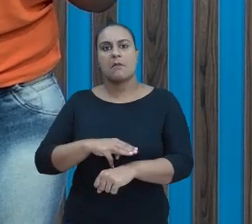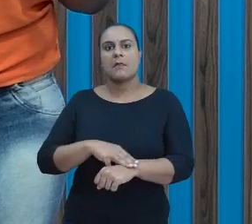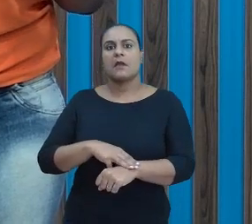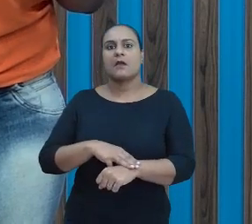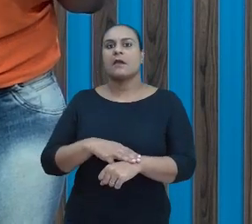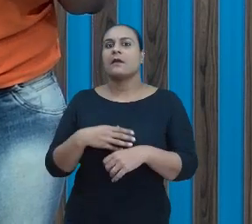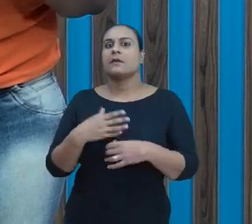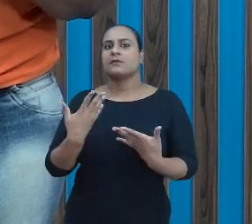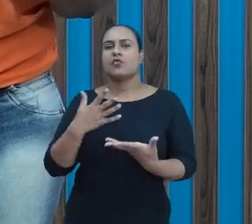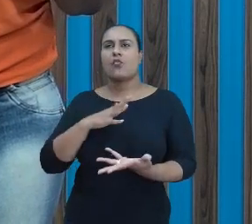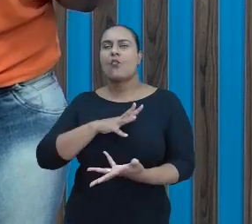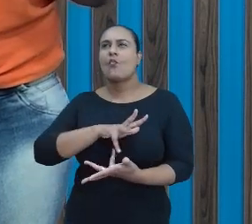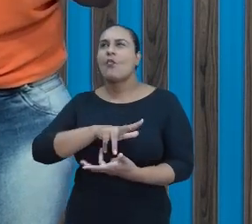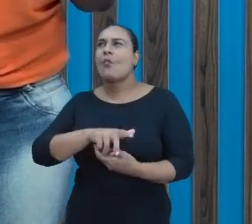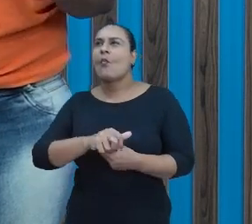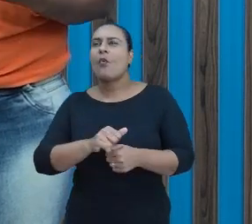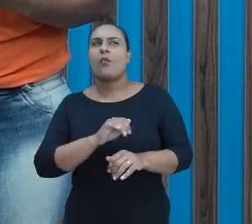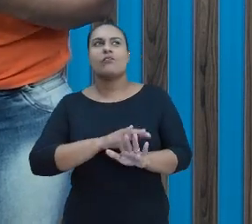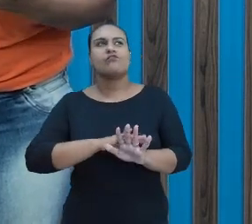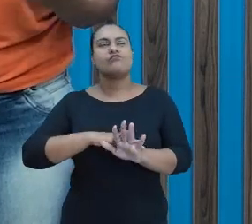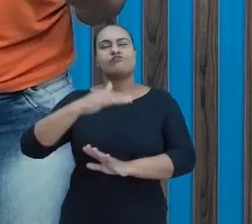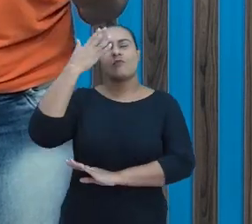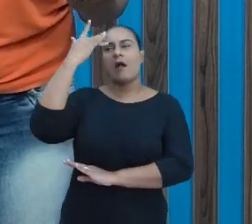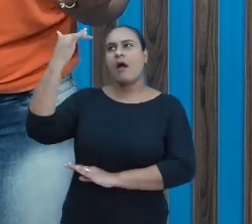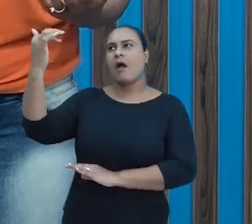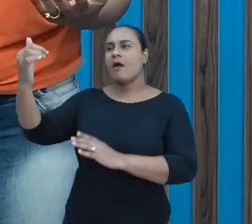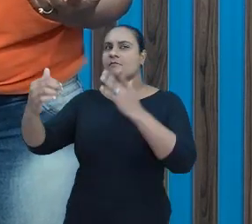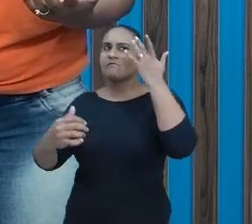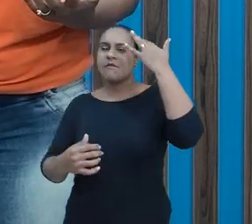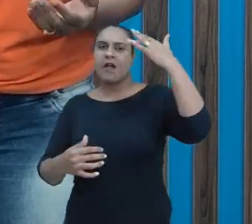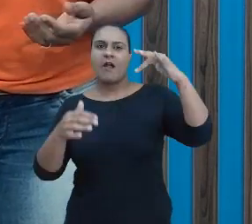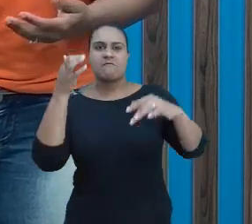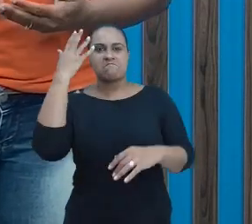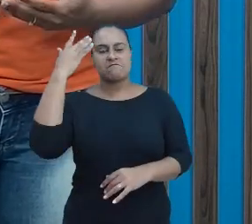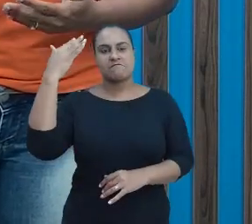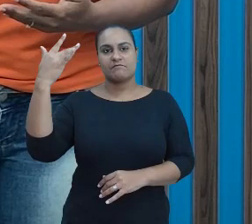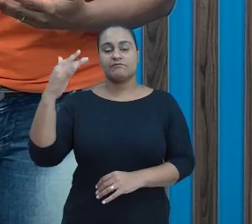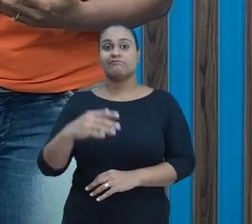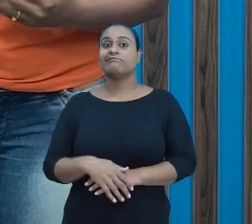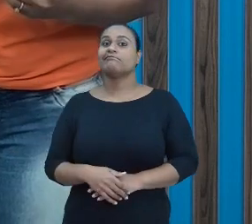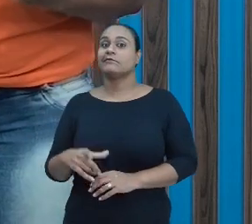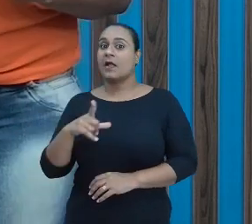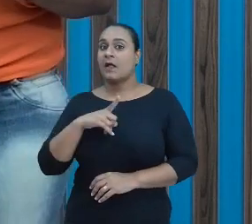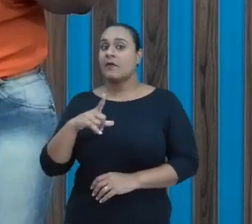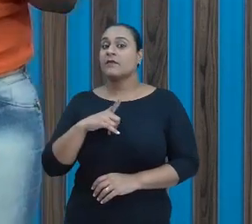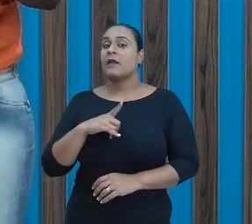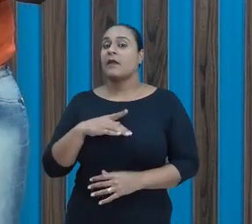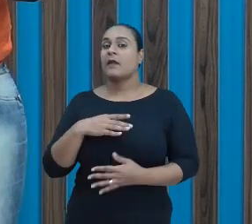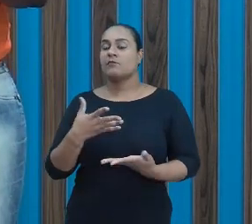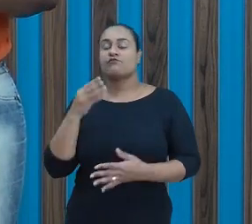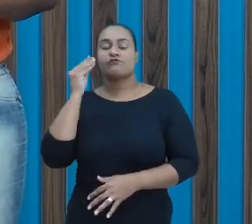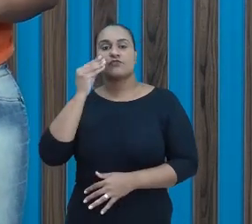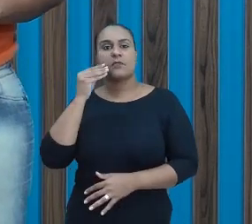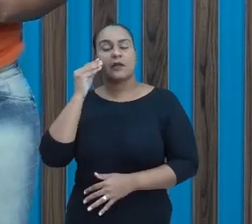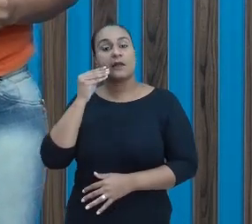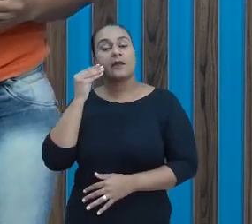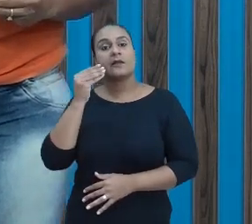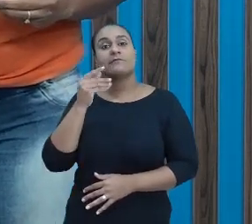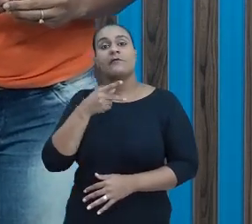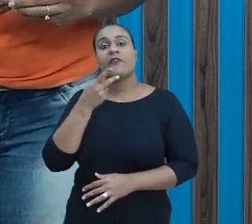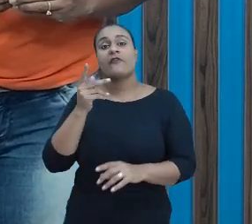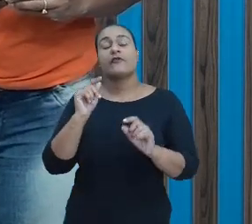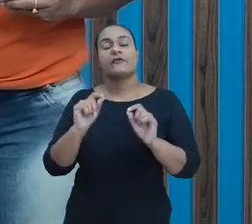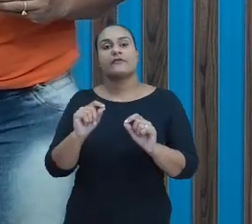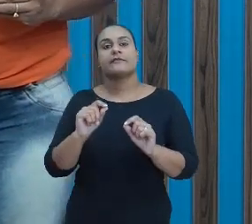no mundo faz de conta, e eles imaginam tudo. Eu tenho um relato de